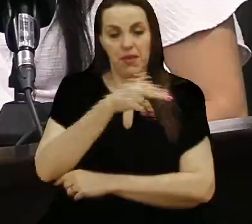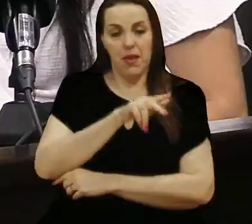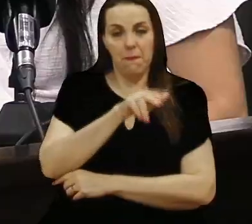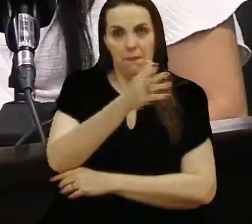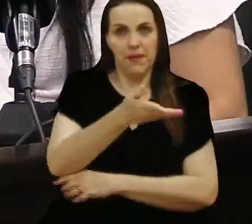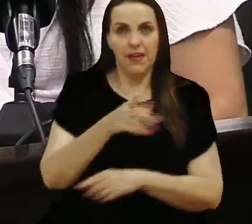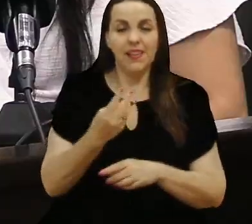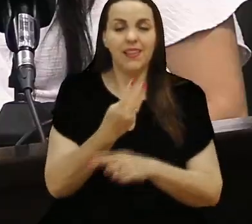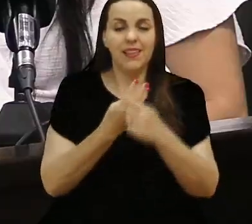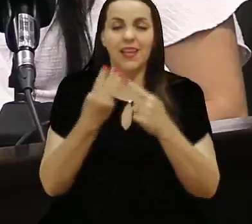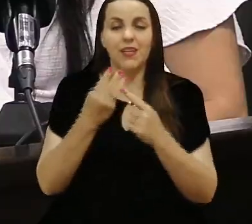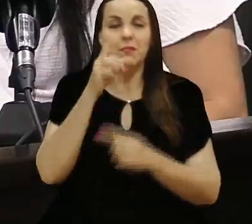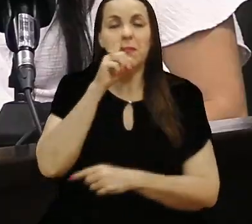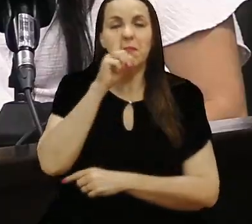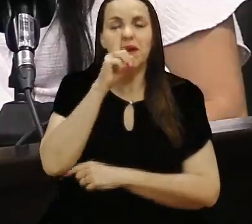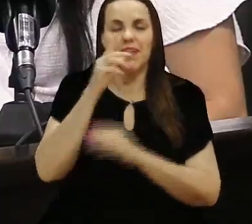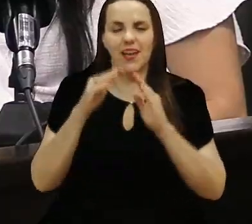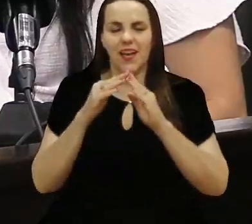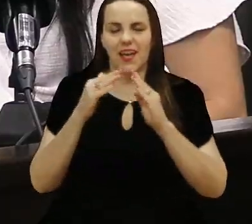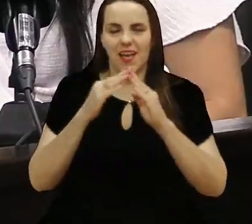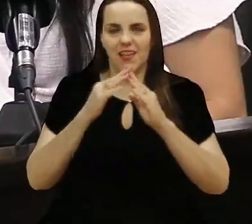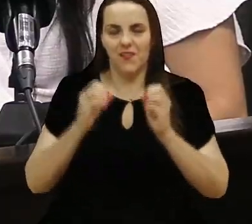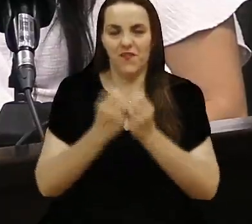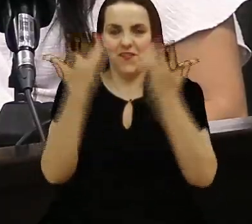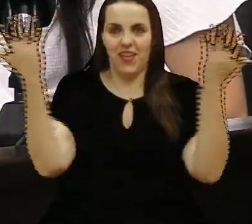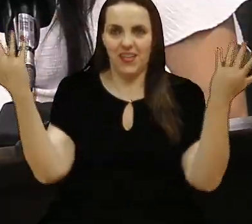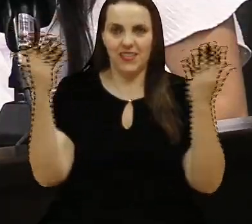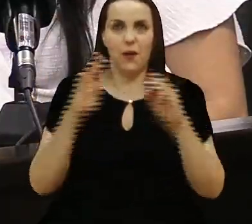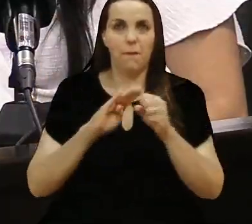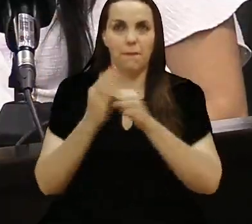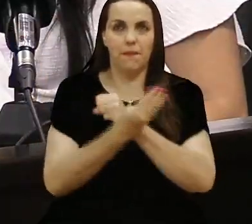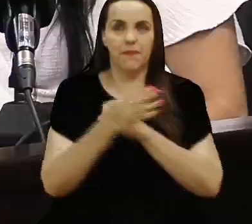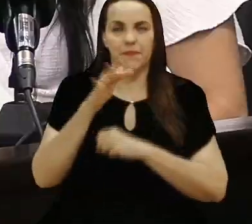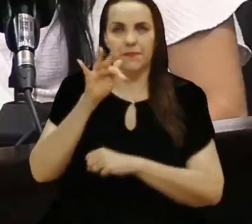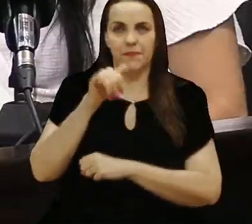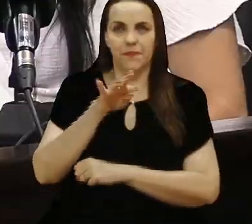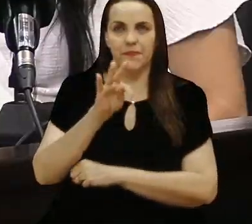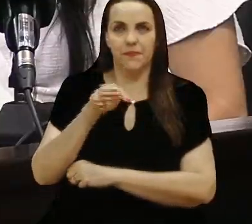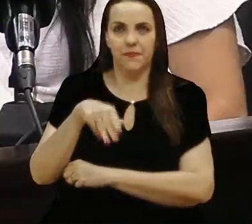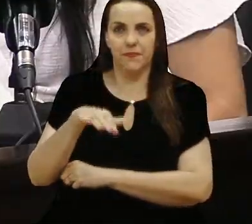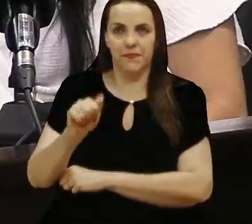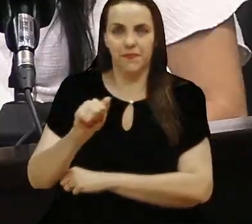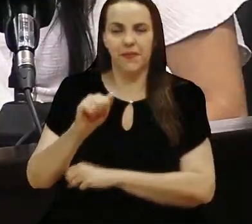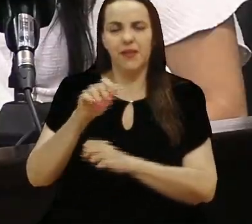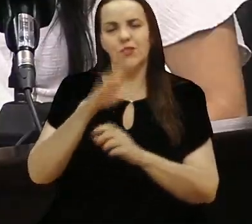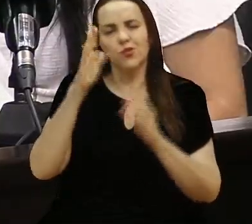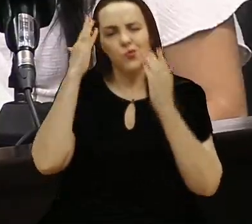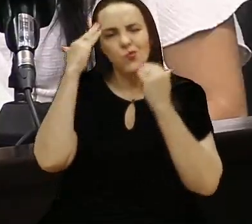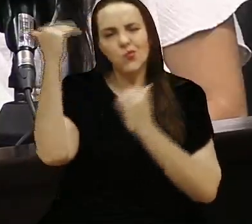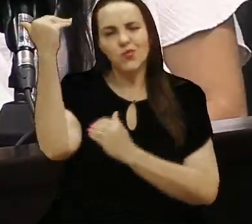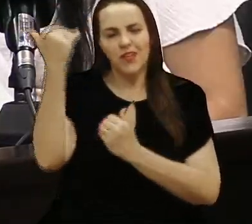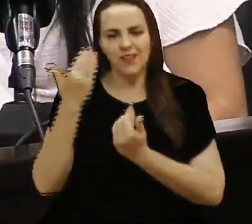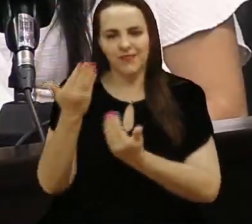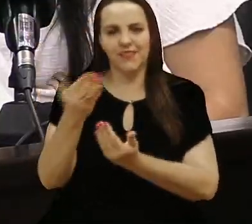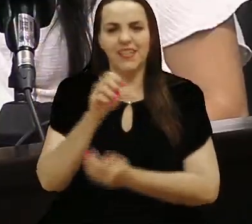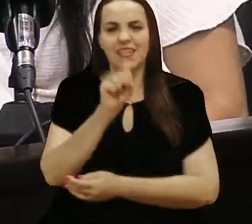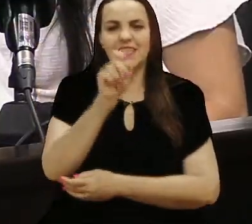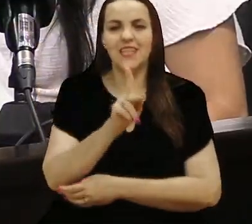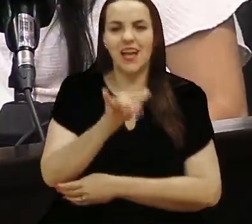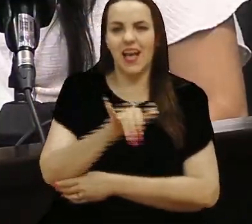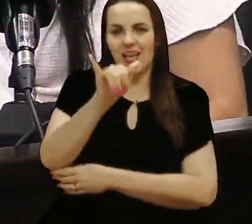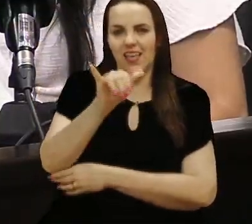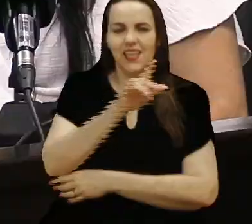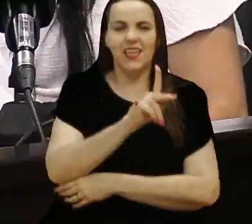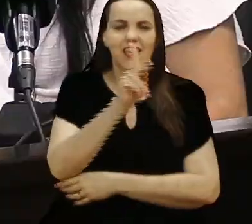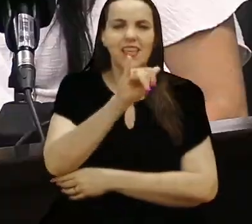estão abrindo uma casa de festas lá no bairro Fátima, então desejar todo sucesso à Sky Kids. Uma